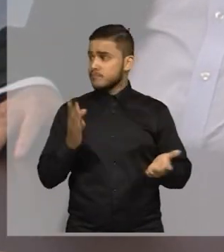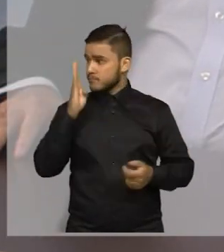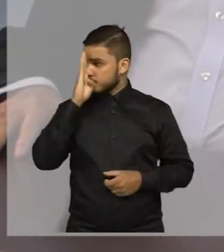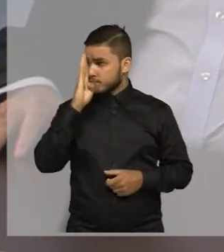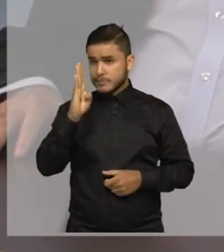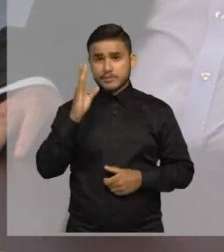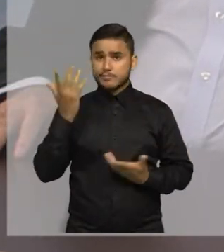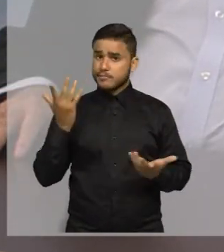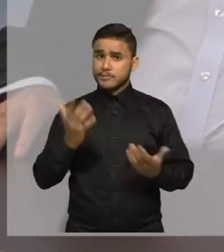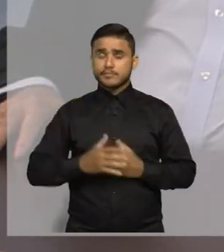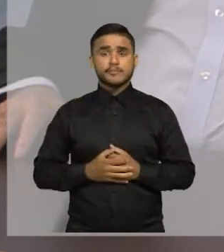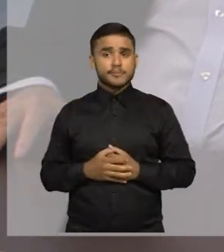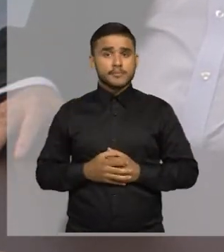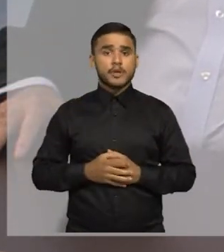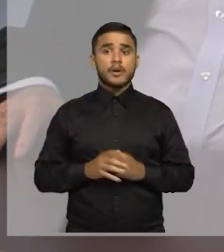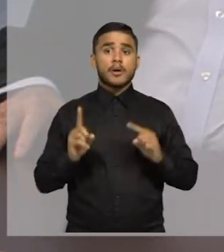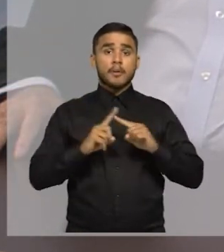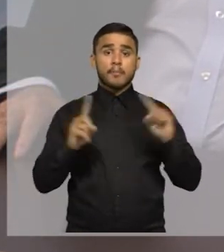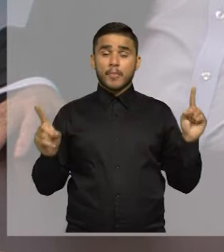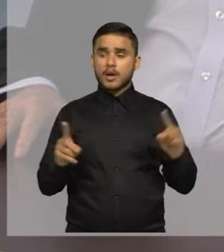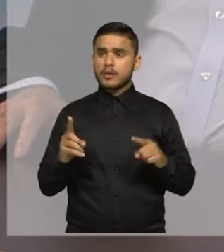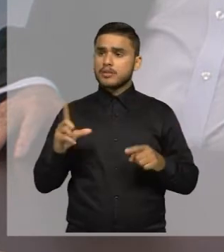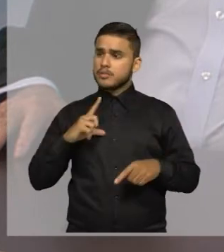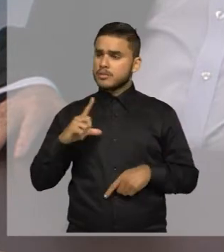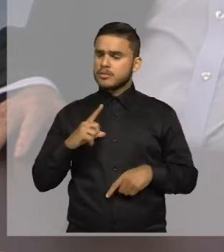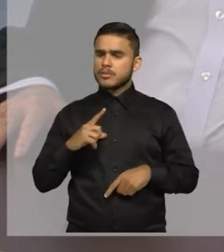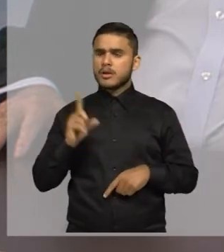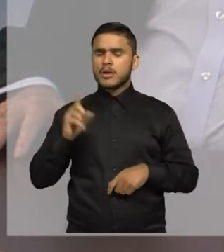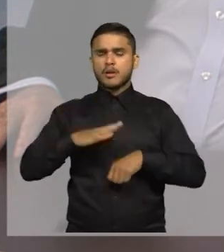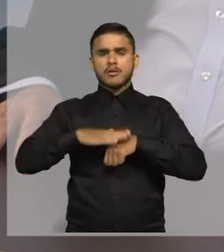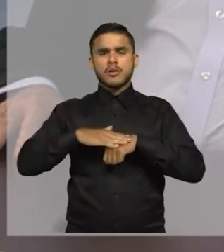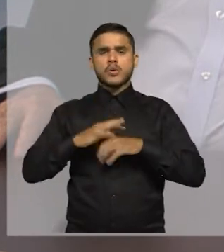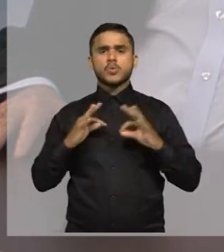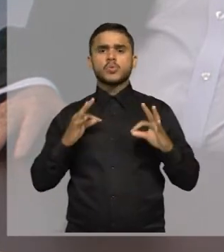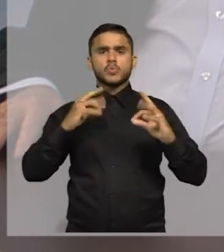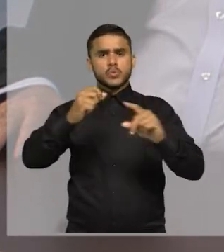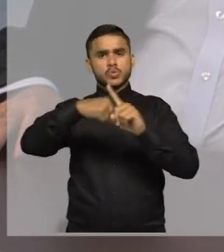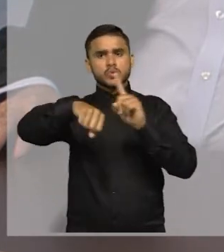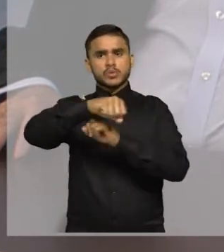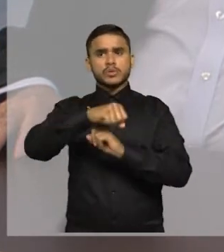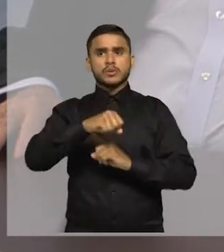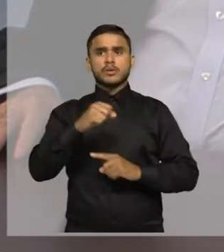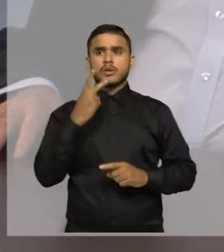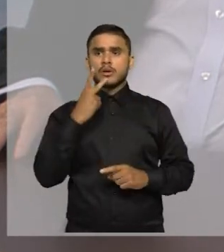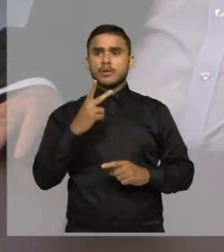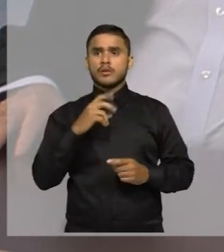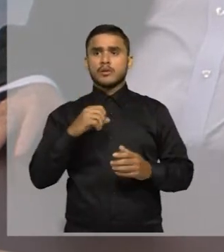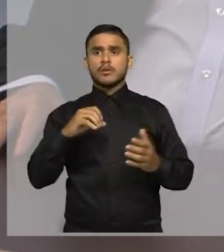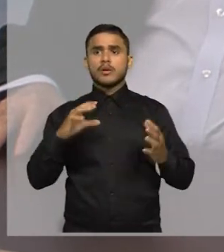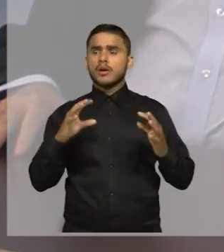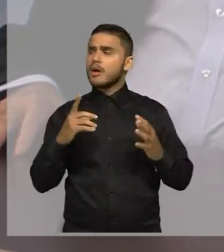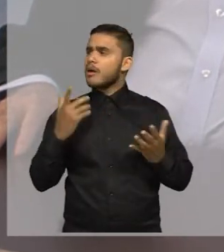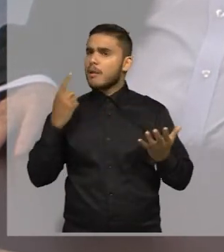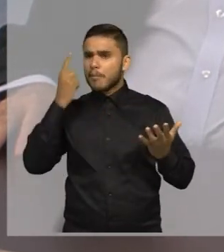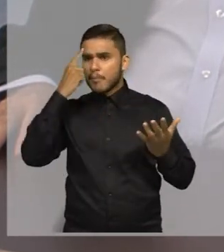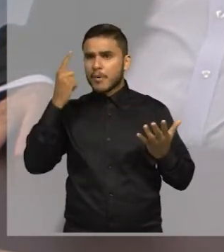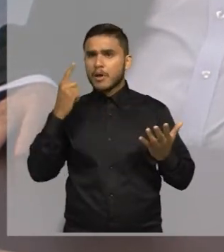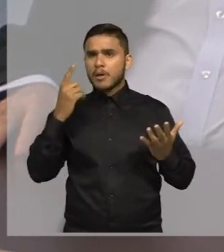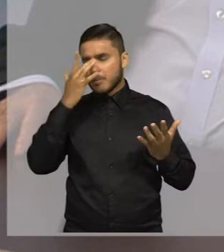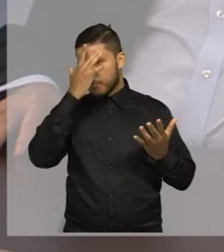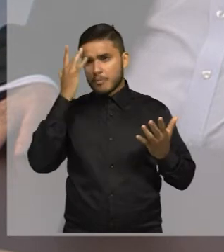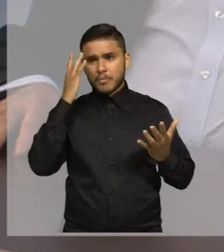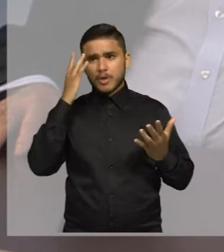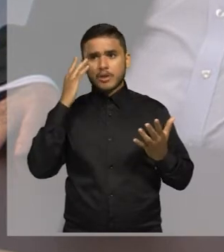por outro lado, nós temos uma cultura hedonista, temos uma sociedade hedonista e amoral. E não há quem contenha